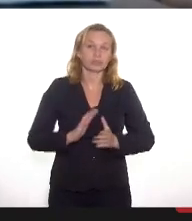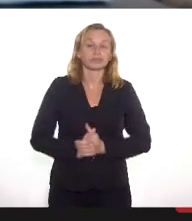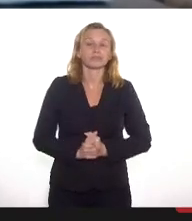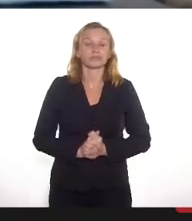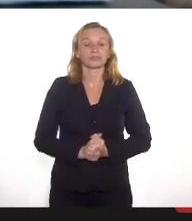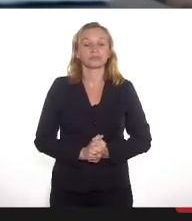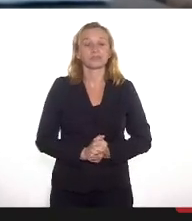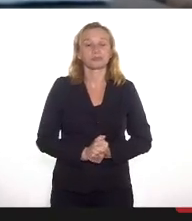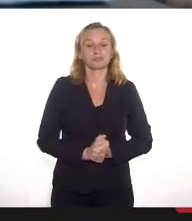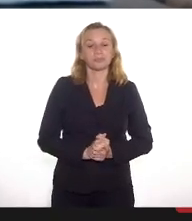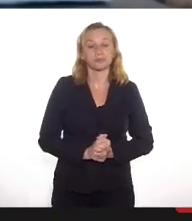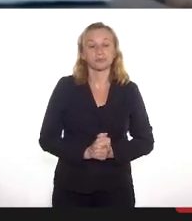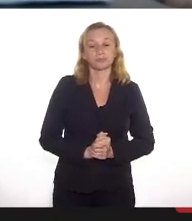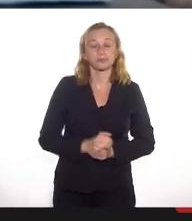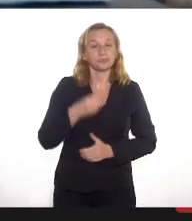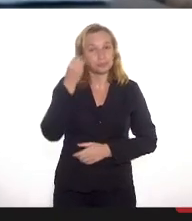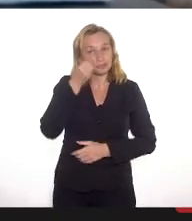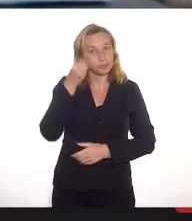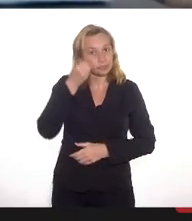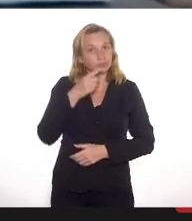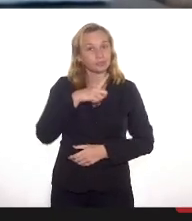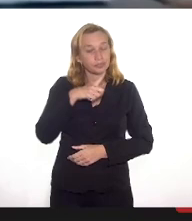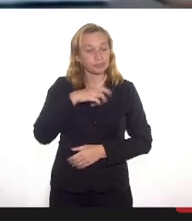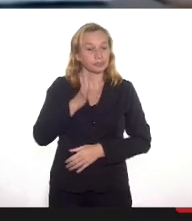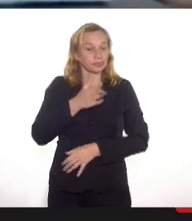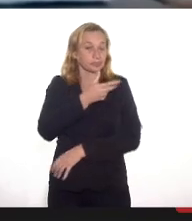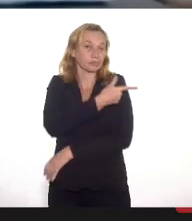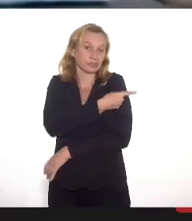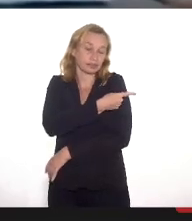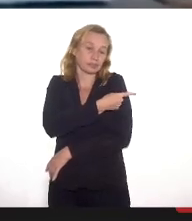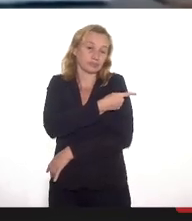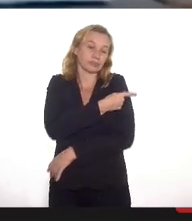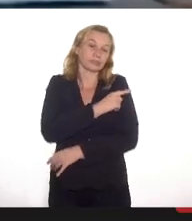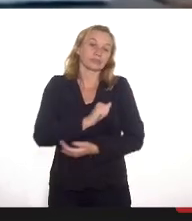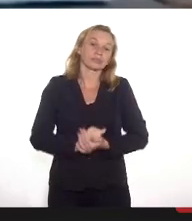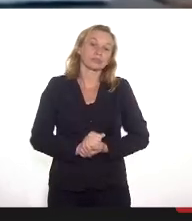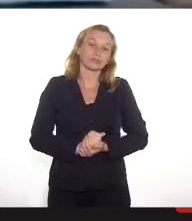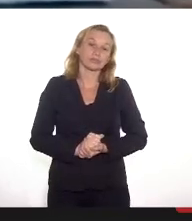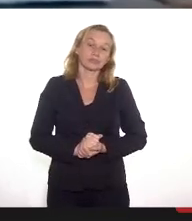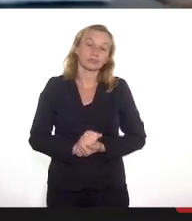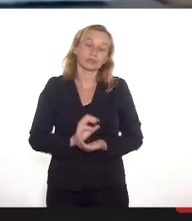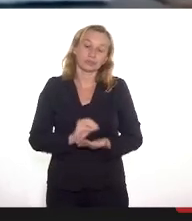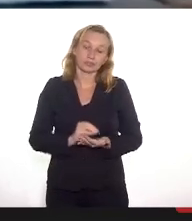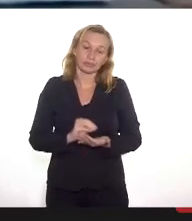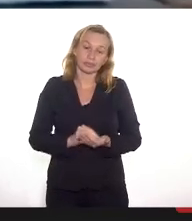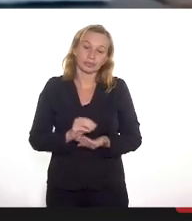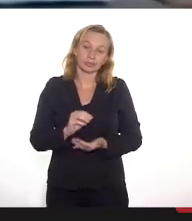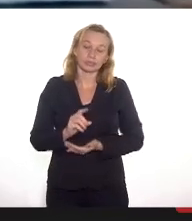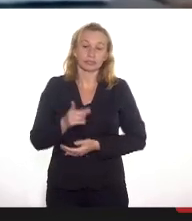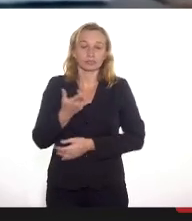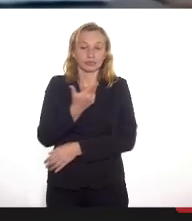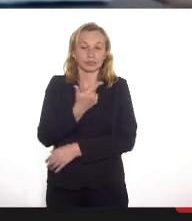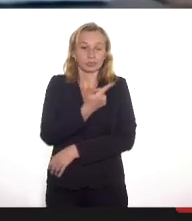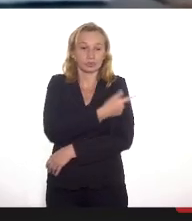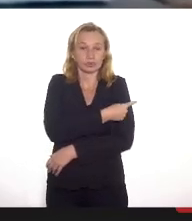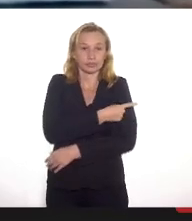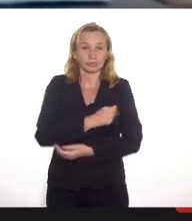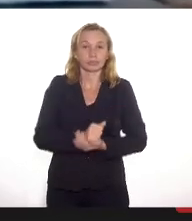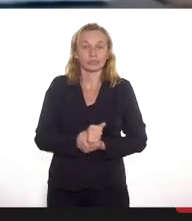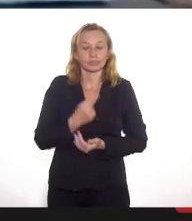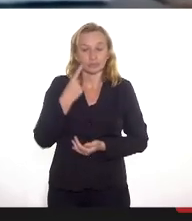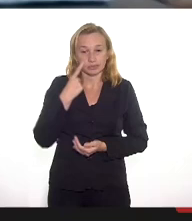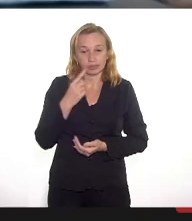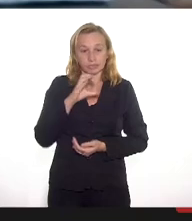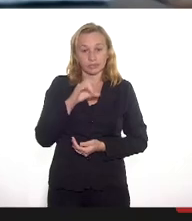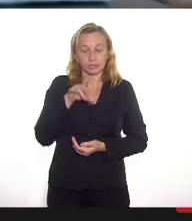e considerando as experiências atende vacinação considerando a escassez de doses de vacina nós decidimos um calendário único